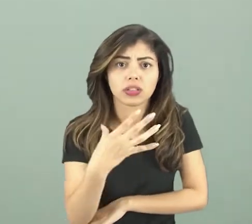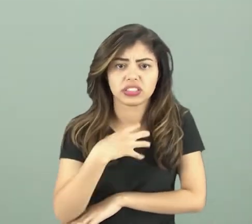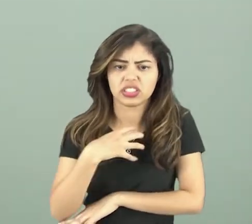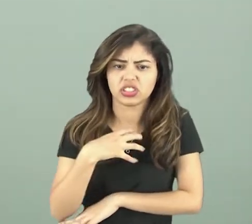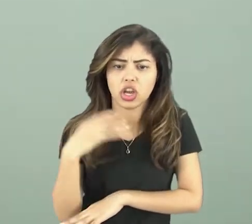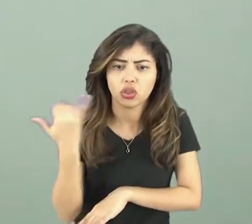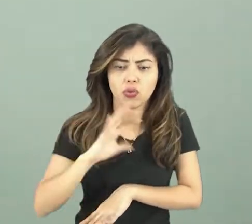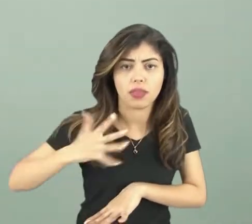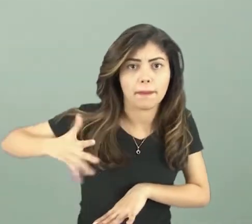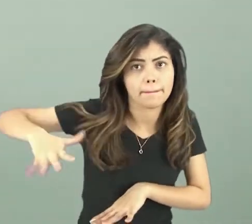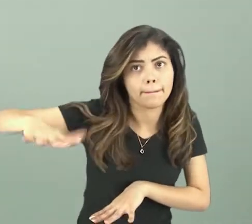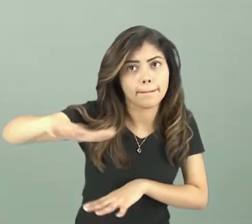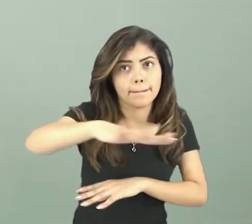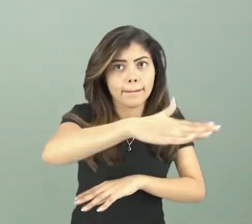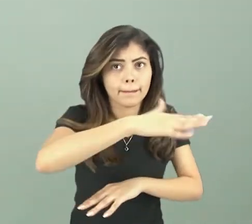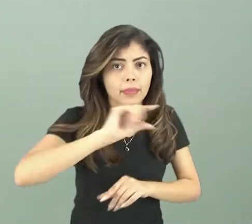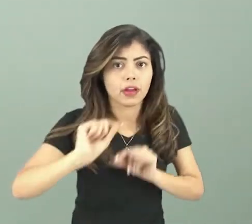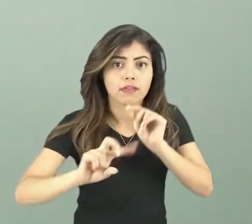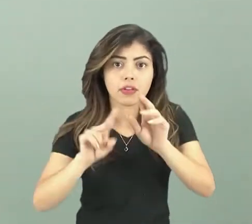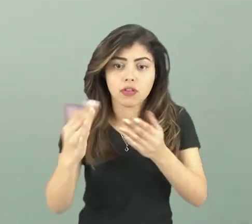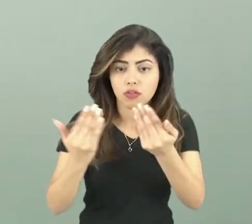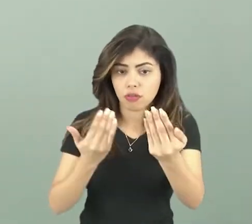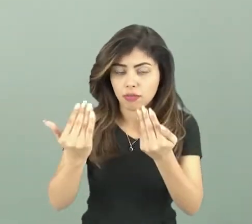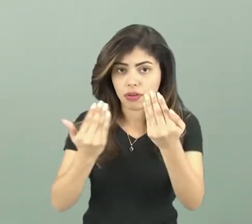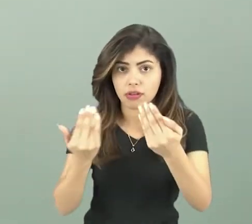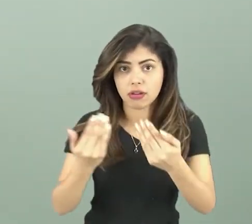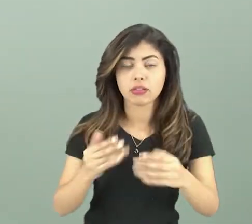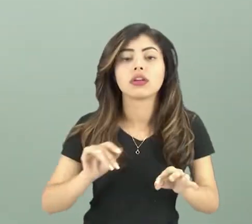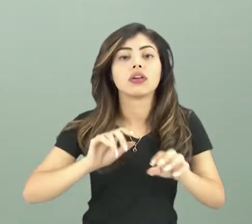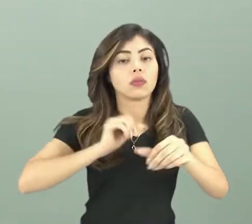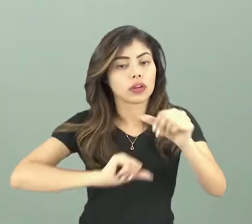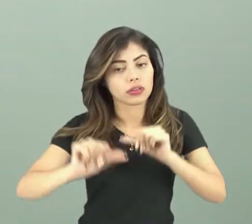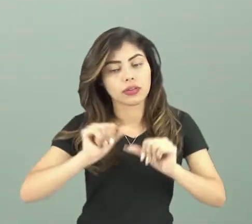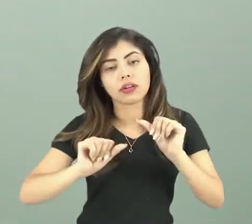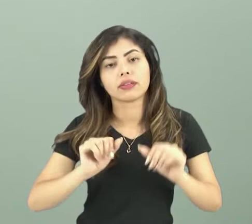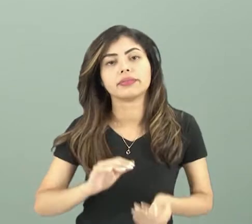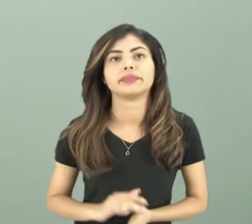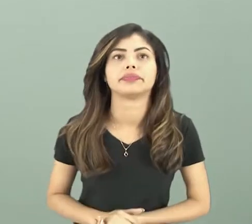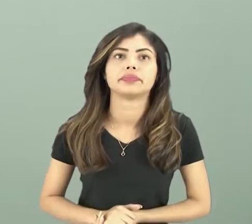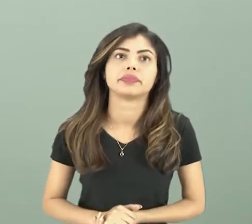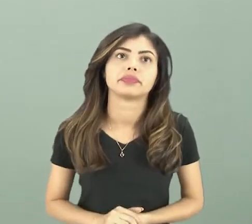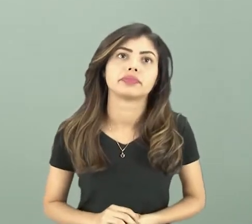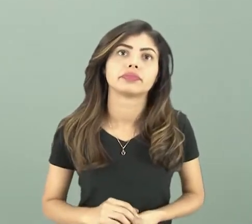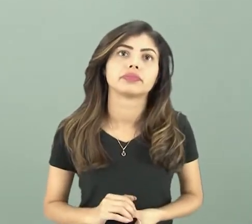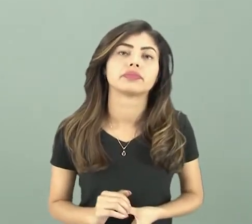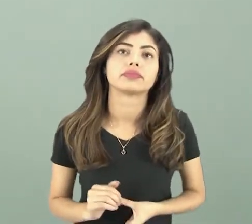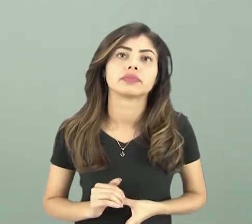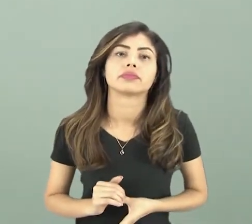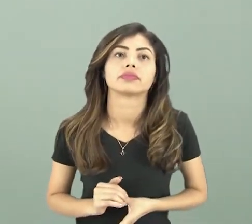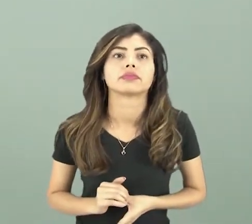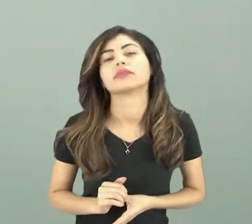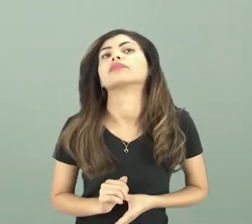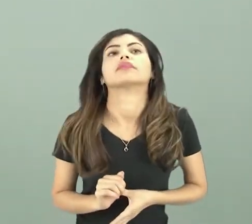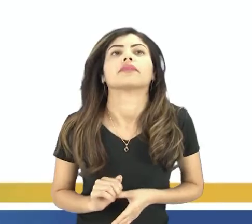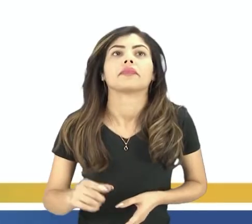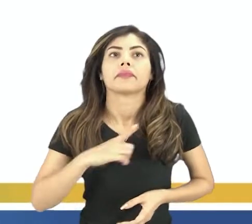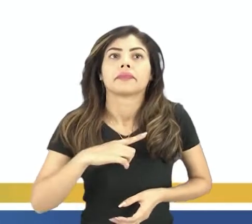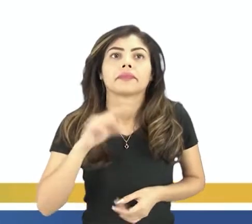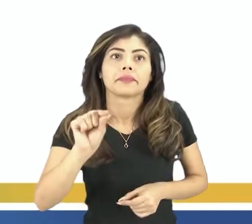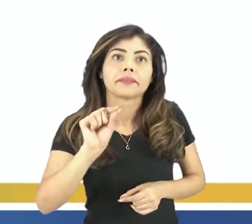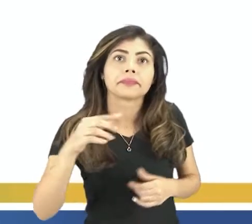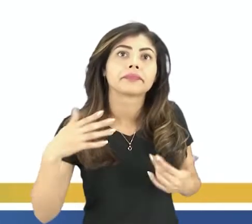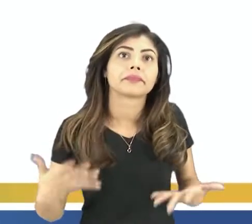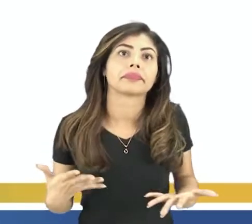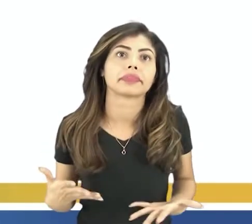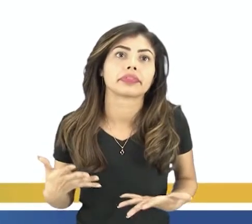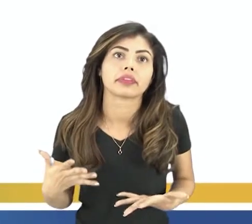campo magnético comparado com o deslocamento dessa carga no campo. Então aí, ó, nós temos essa